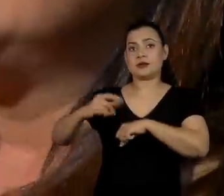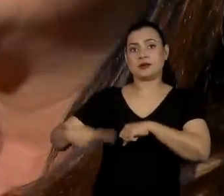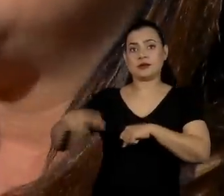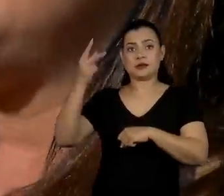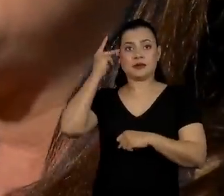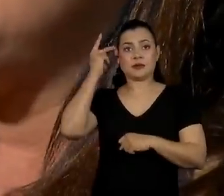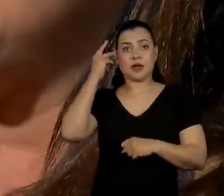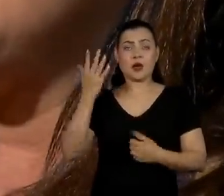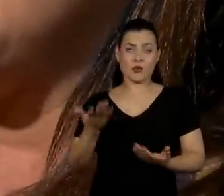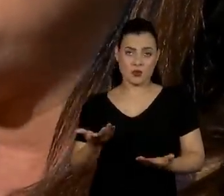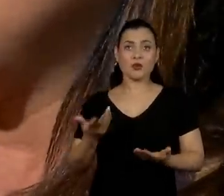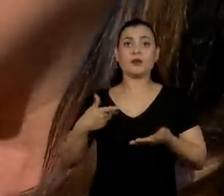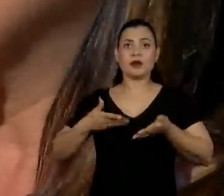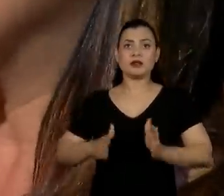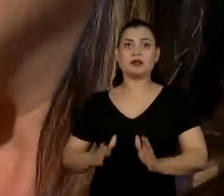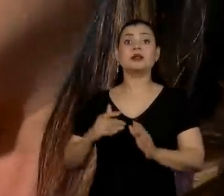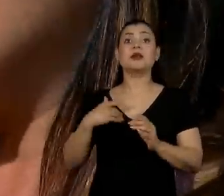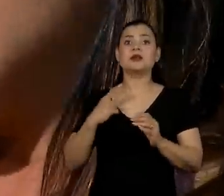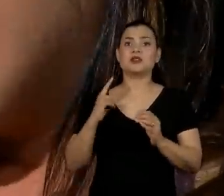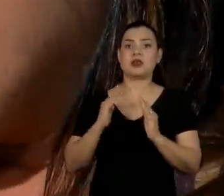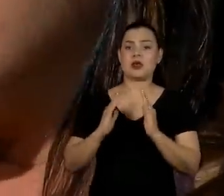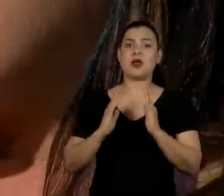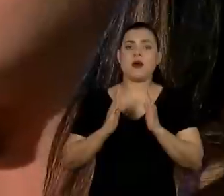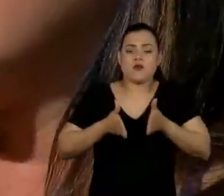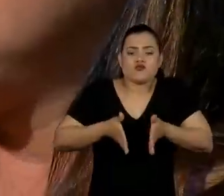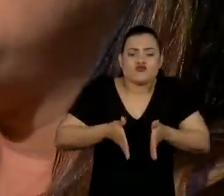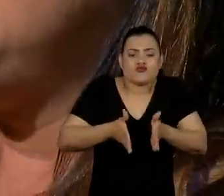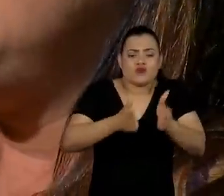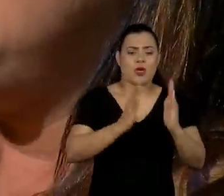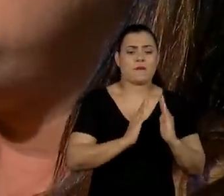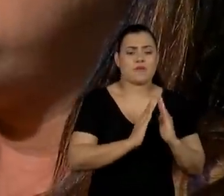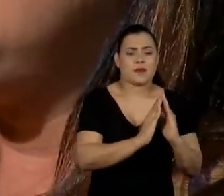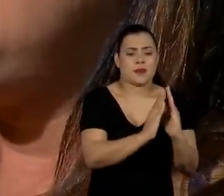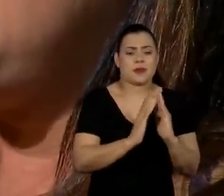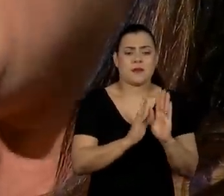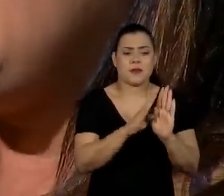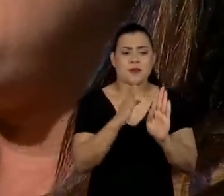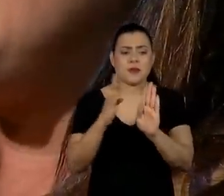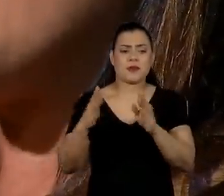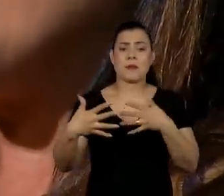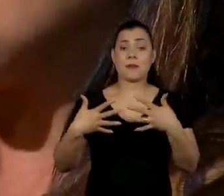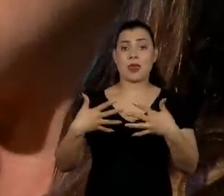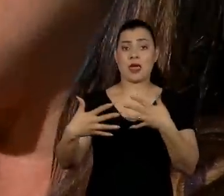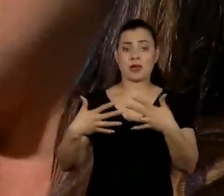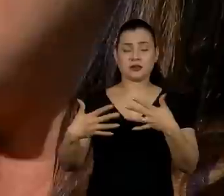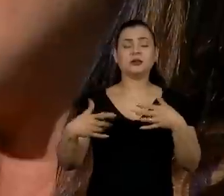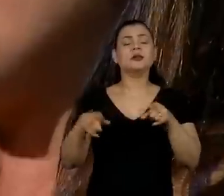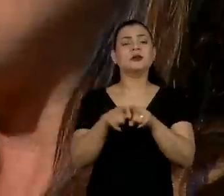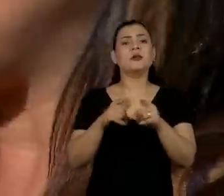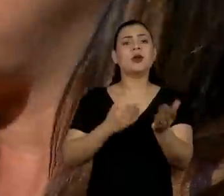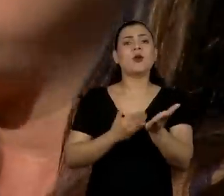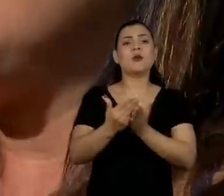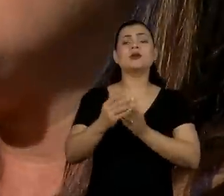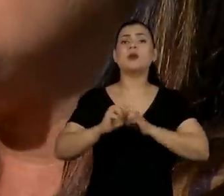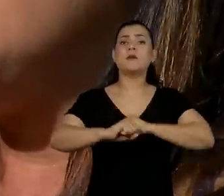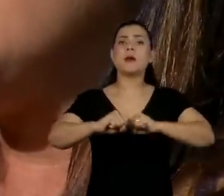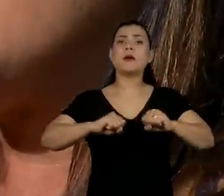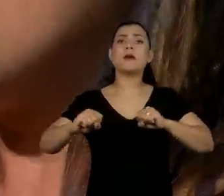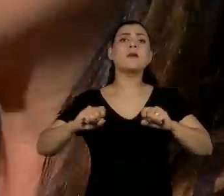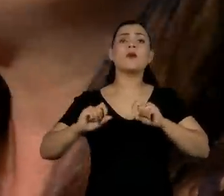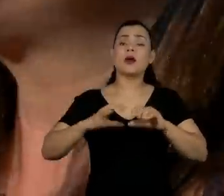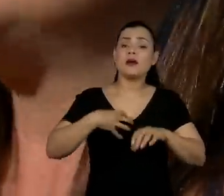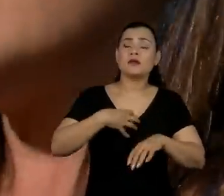Paulo ali no Cortiço no braço e ali começou o movimento